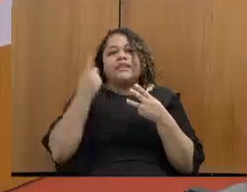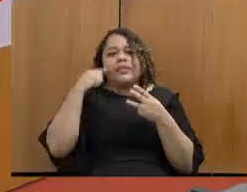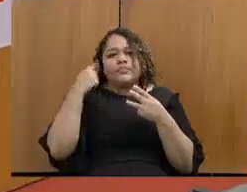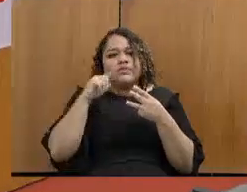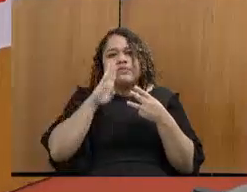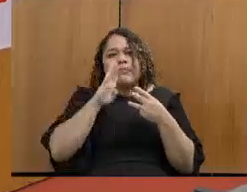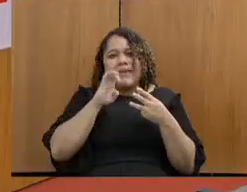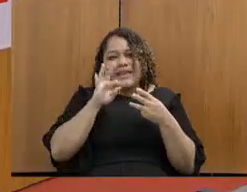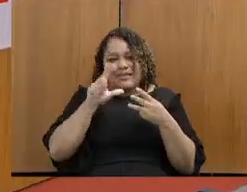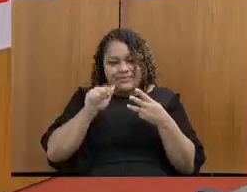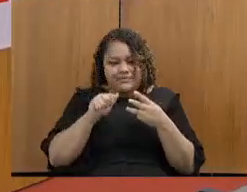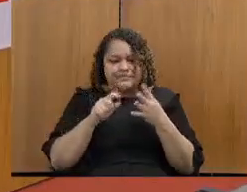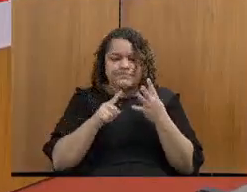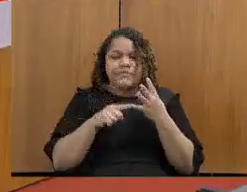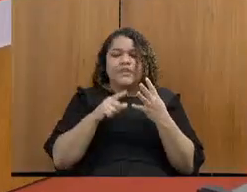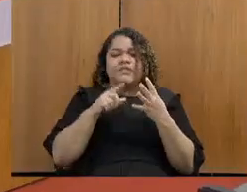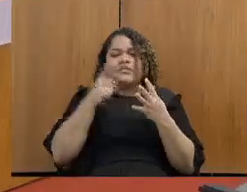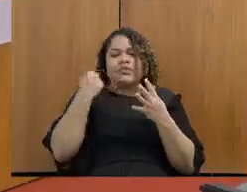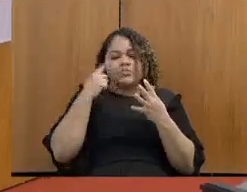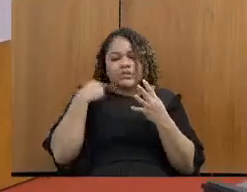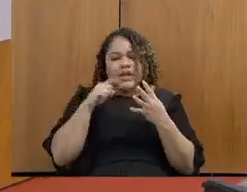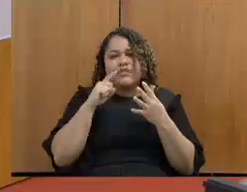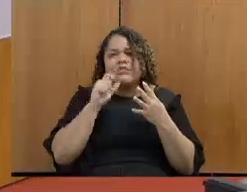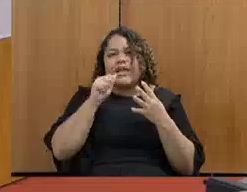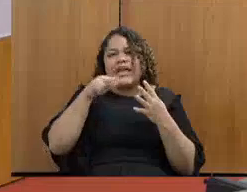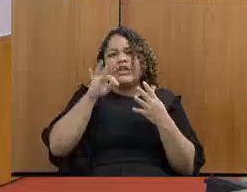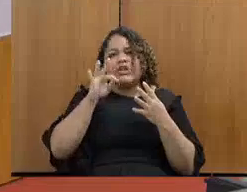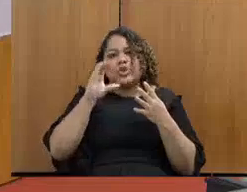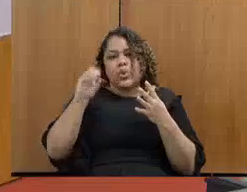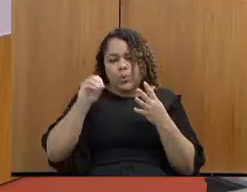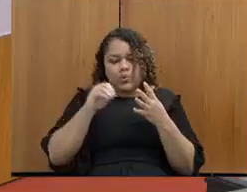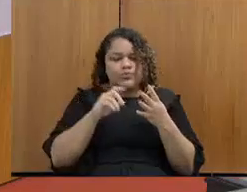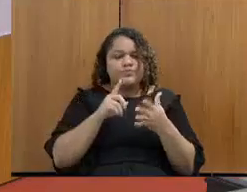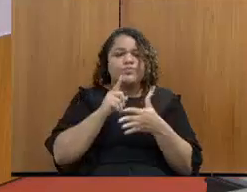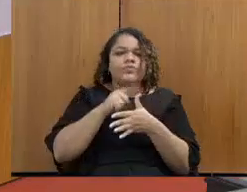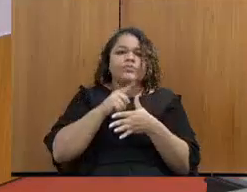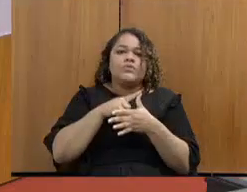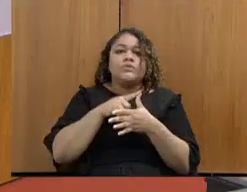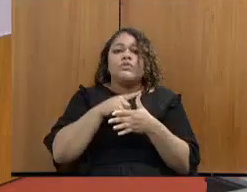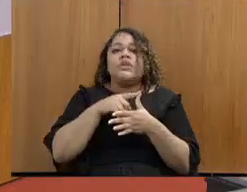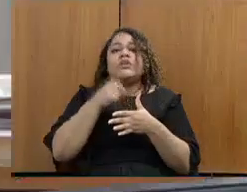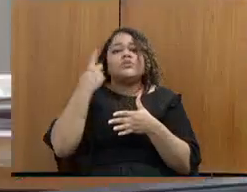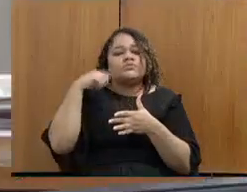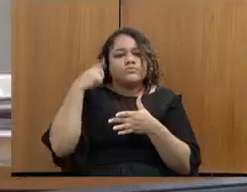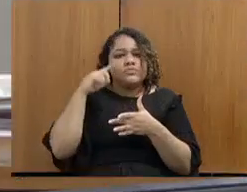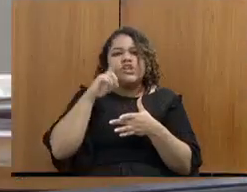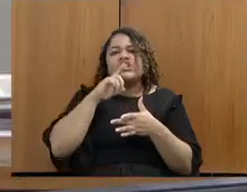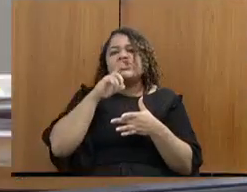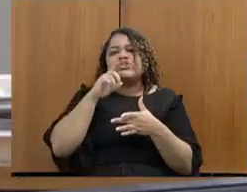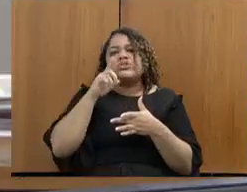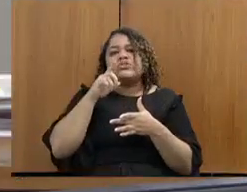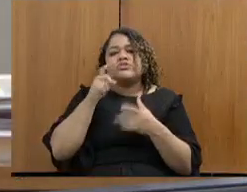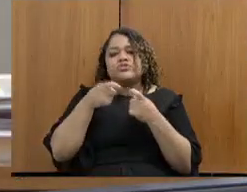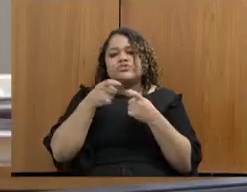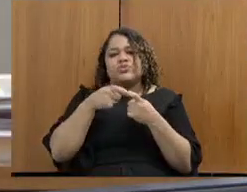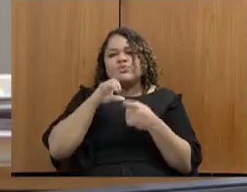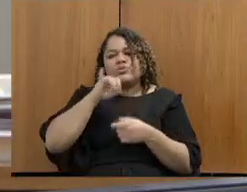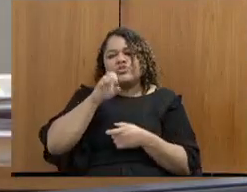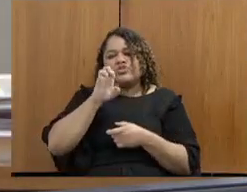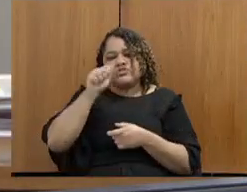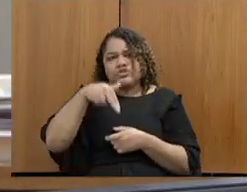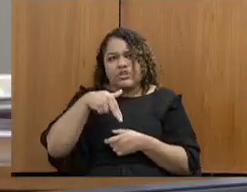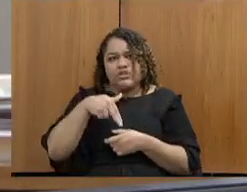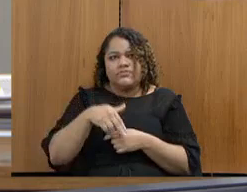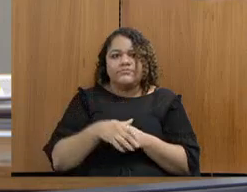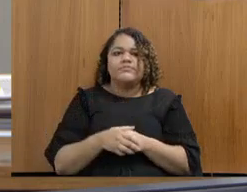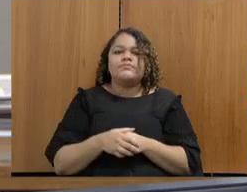Gonçalves o deputado Antônio Carlos Arantes e o deputado Dr Jean a presidência tendo em vista a organização